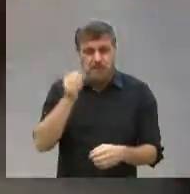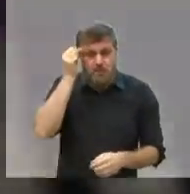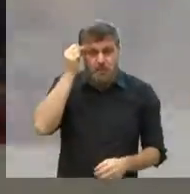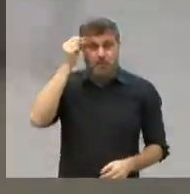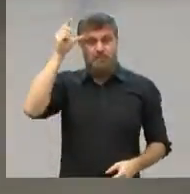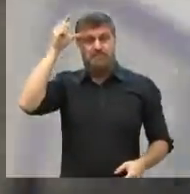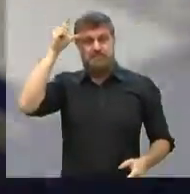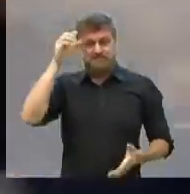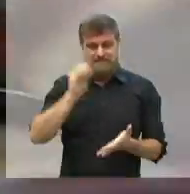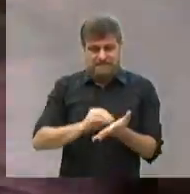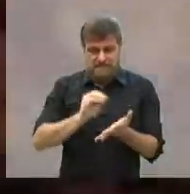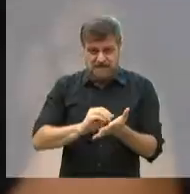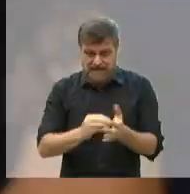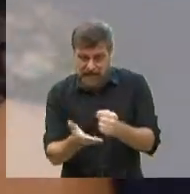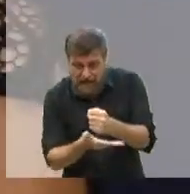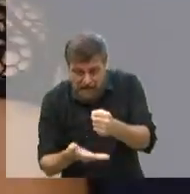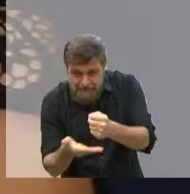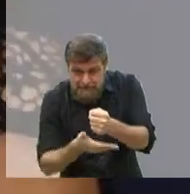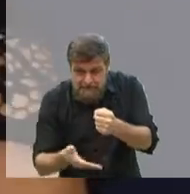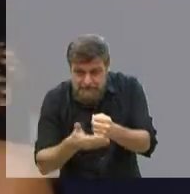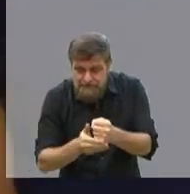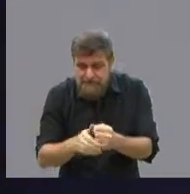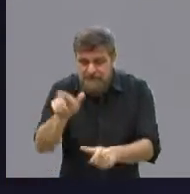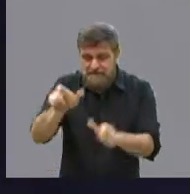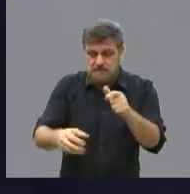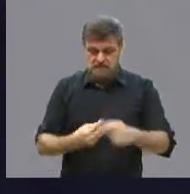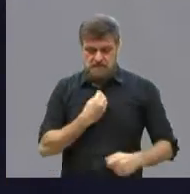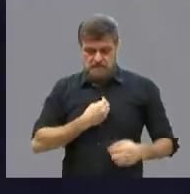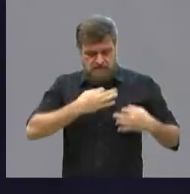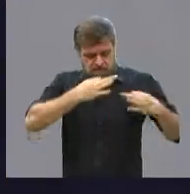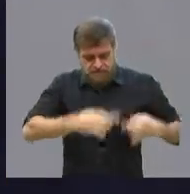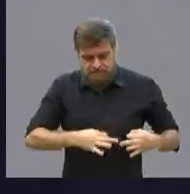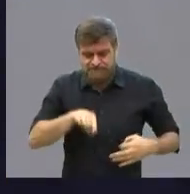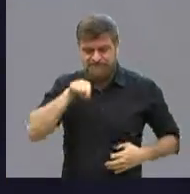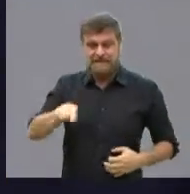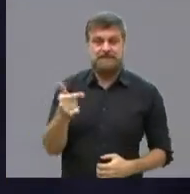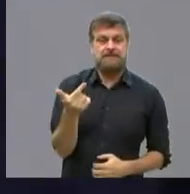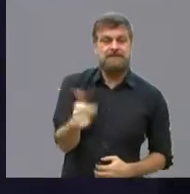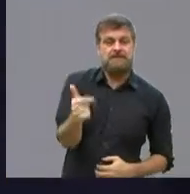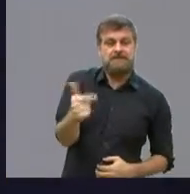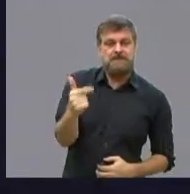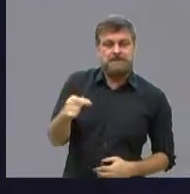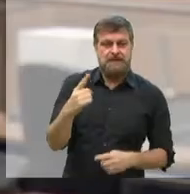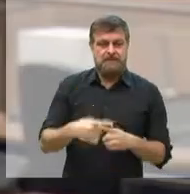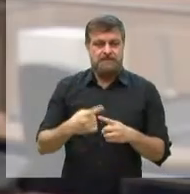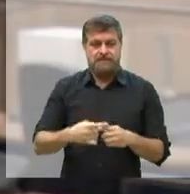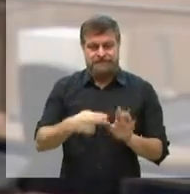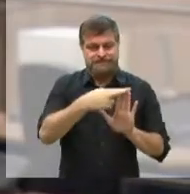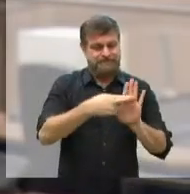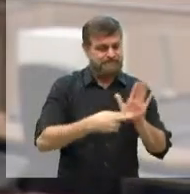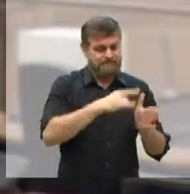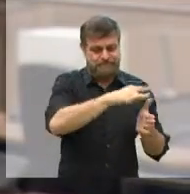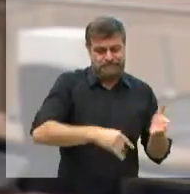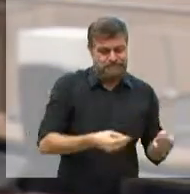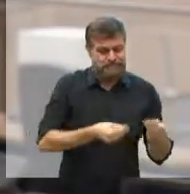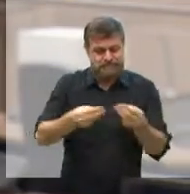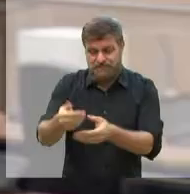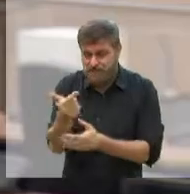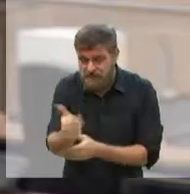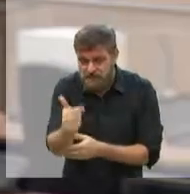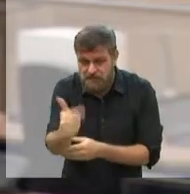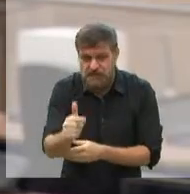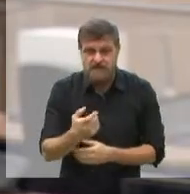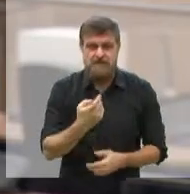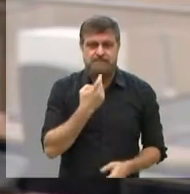cultura, muitas vezes o mínimo de dignidade que aquelas pessoas deveriam ter, não tem porque há irregularidade. E